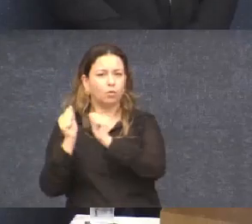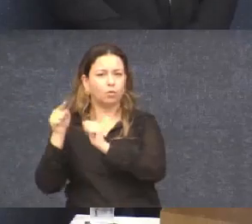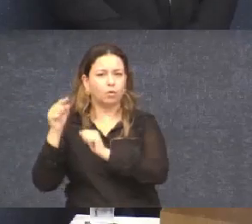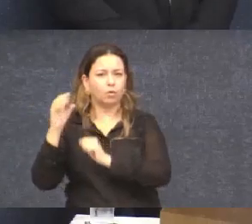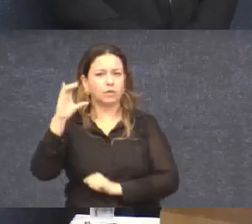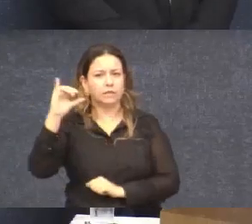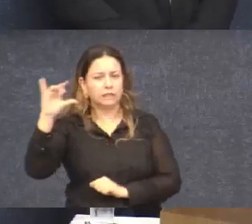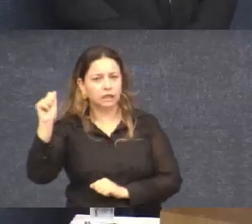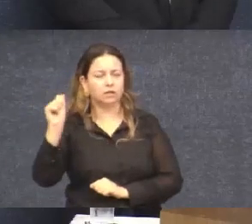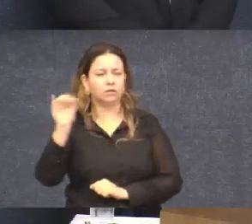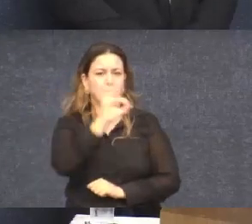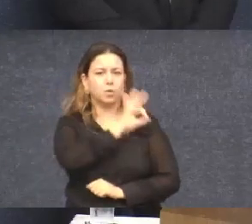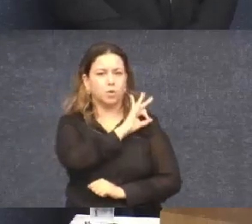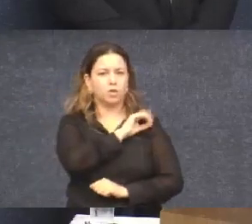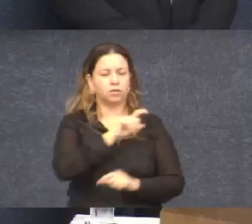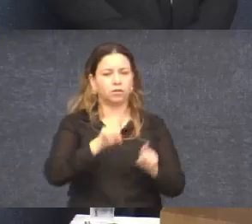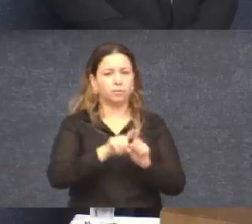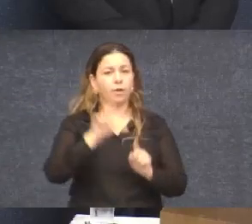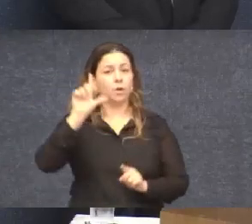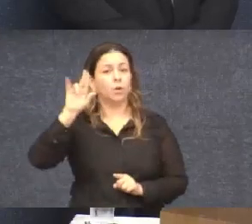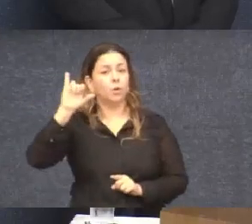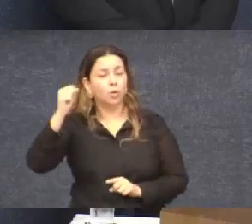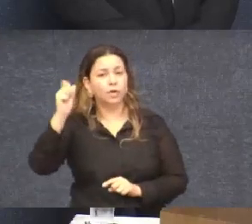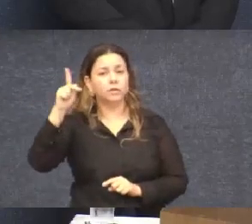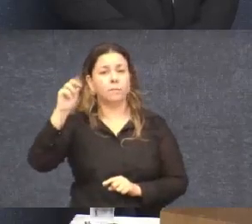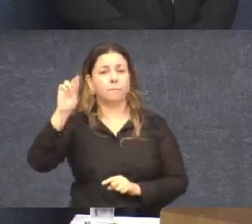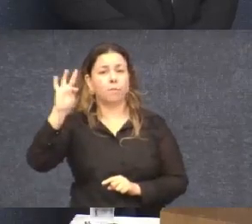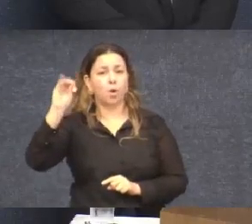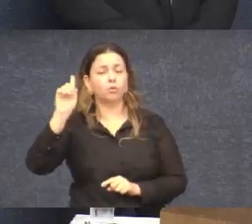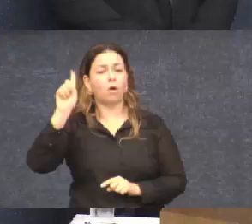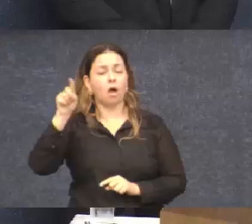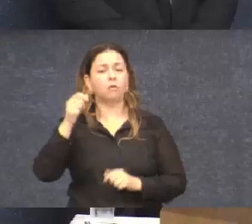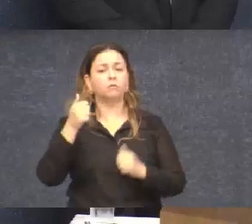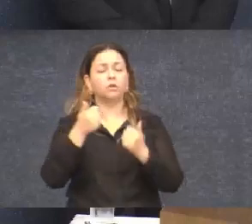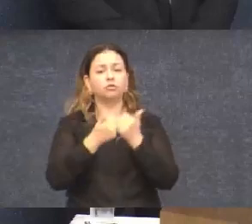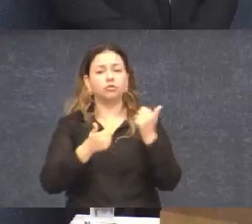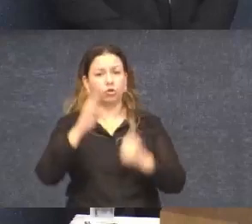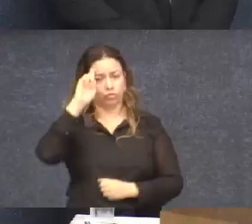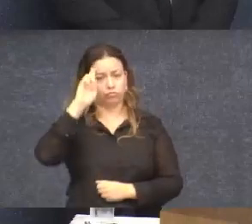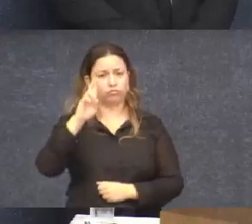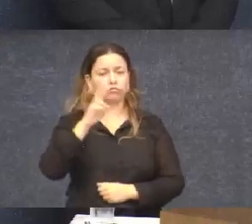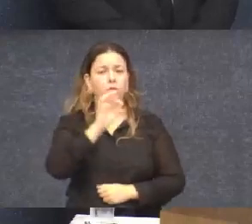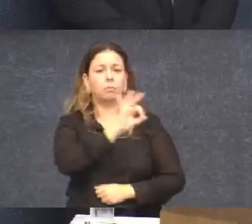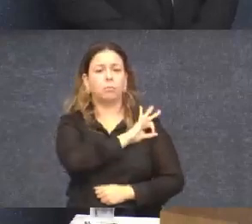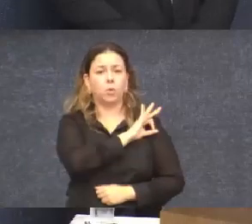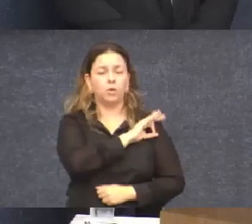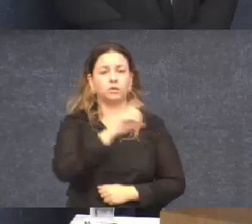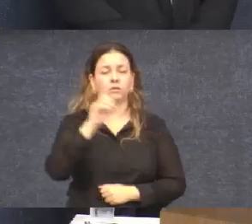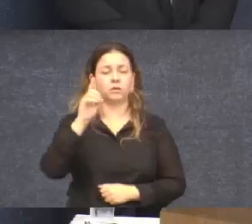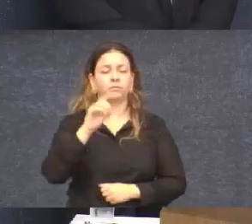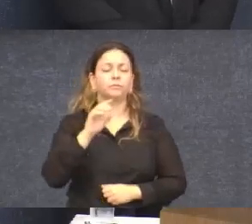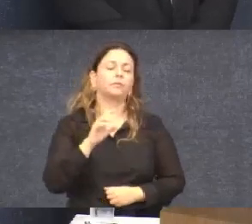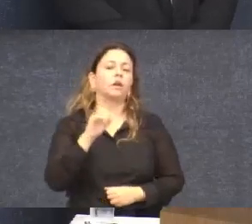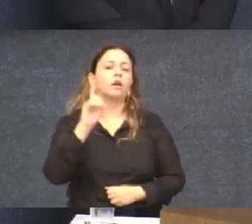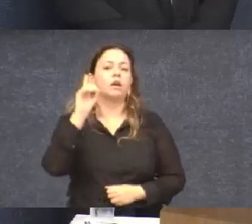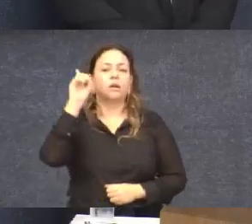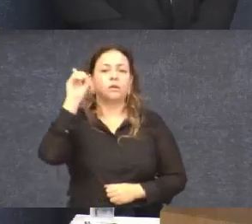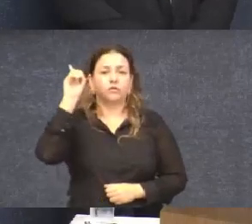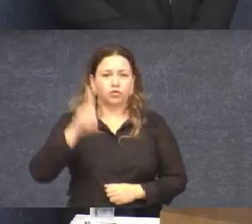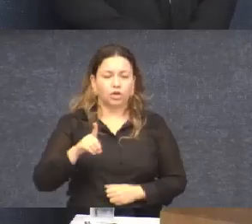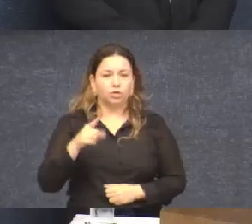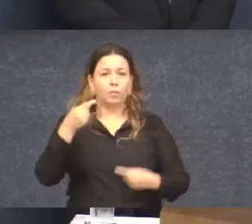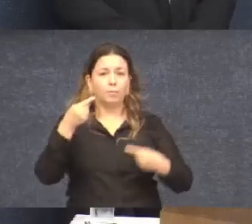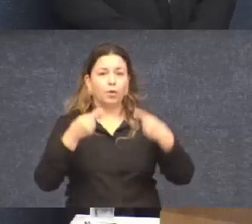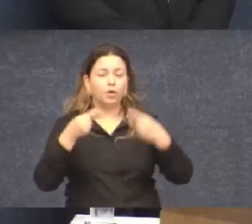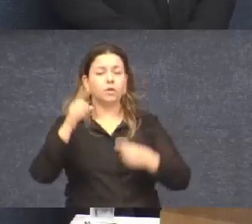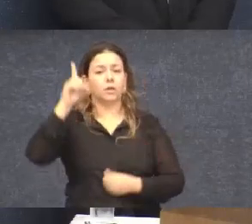Polícia Militar, Luiz Henrique Porto Vilani, diretor de Polícia para Pessoas com Deficiência da Secretaria Municipal de Assistência